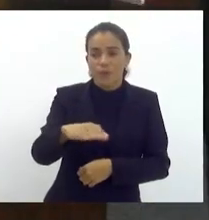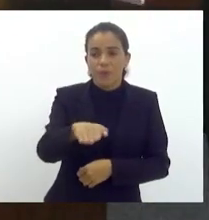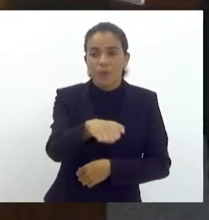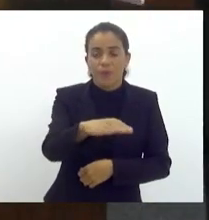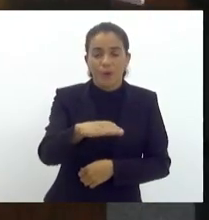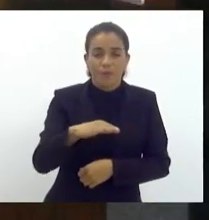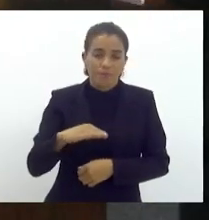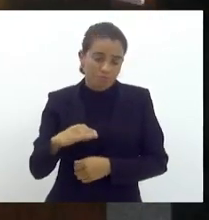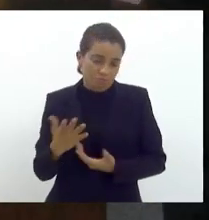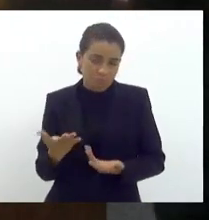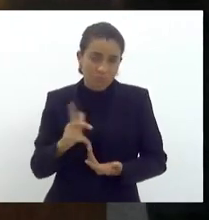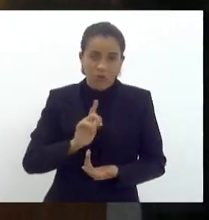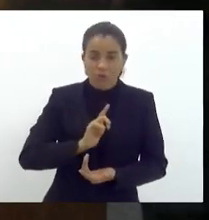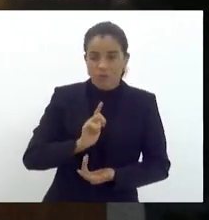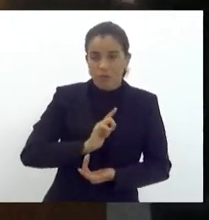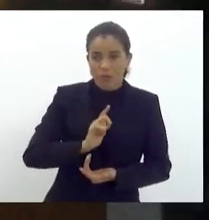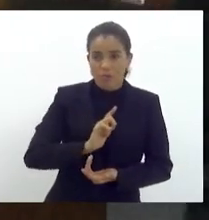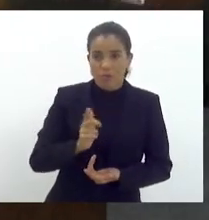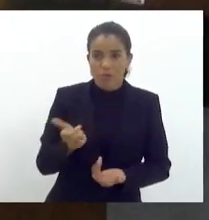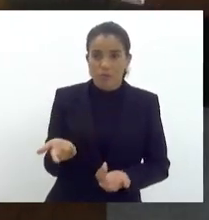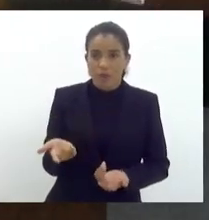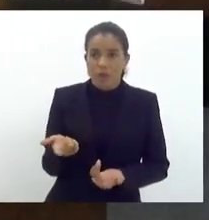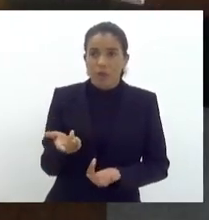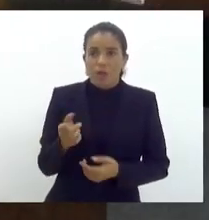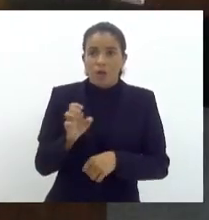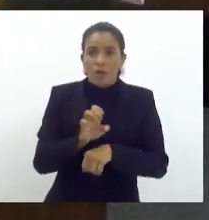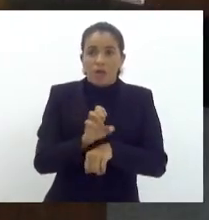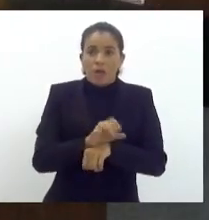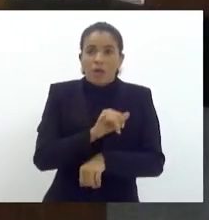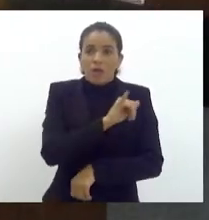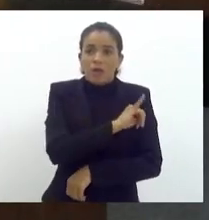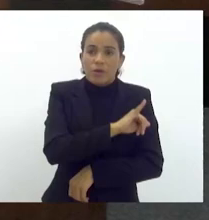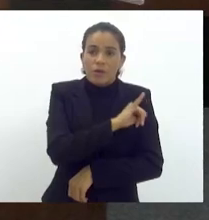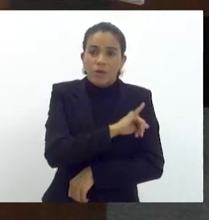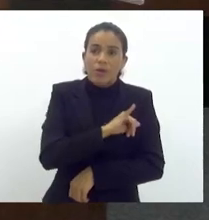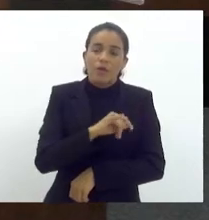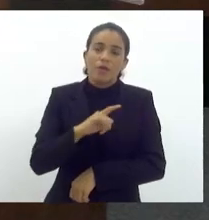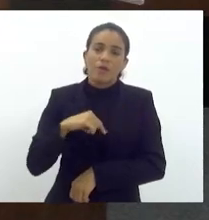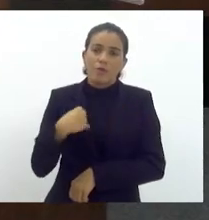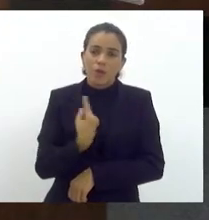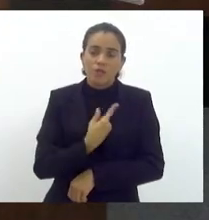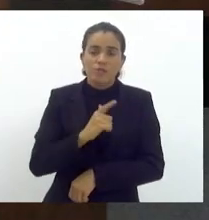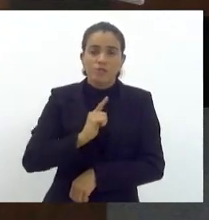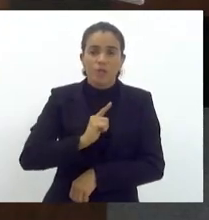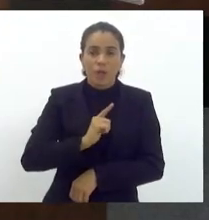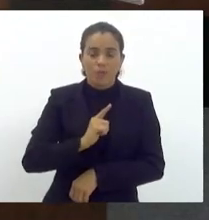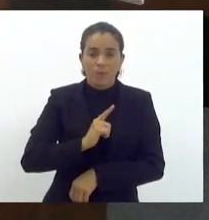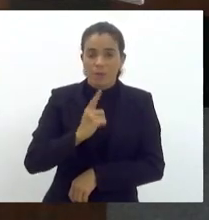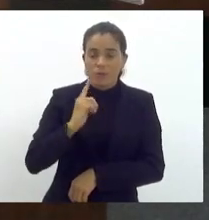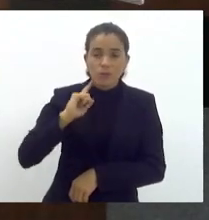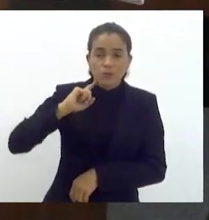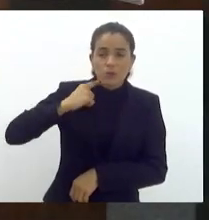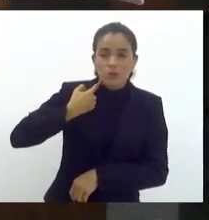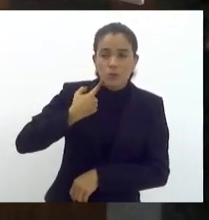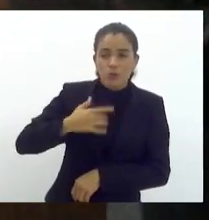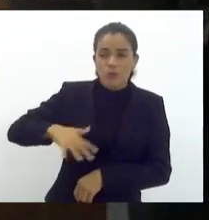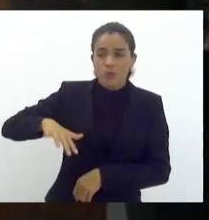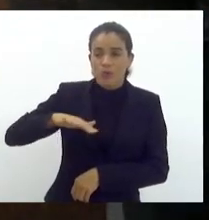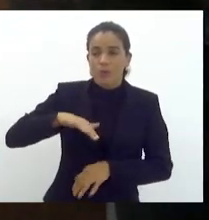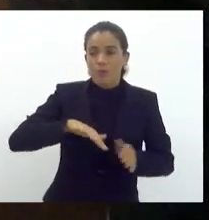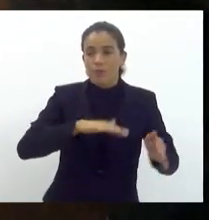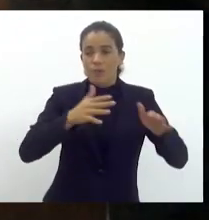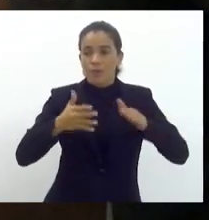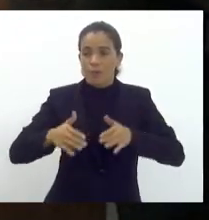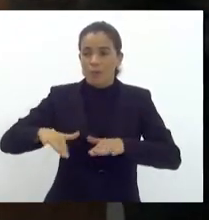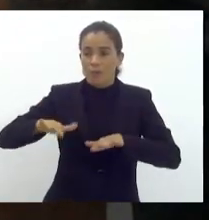tráfico que nós temos na no estado do Rio de Janeiro também a gente tem essa situação de poluencia nos mares